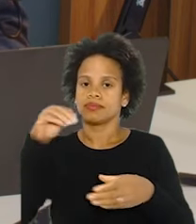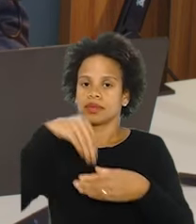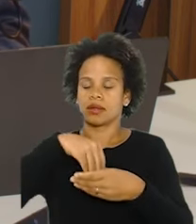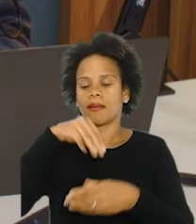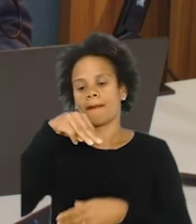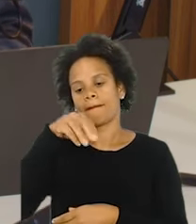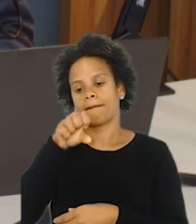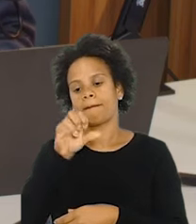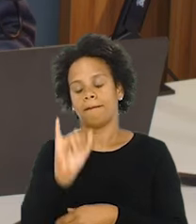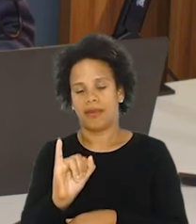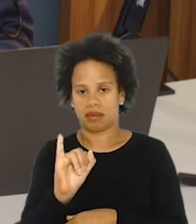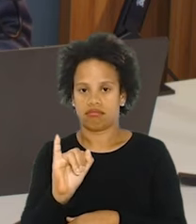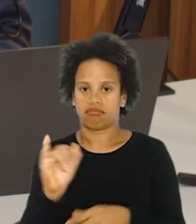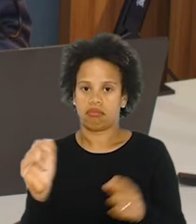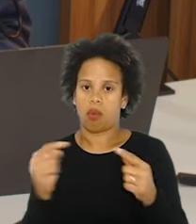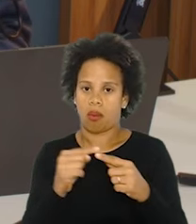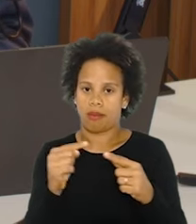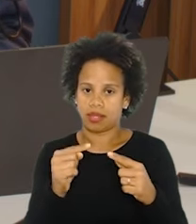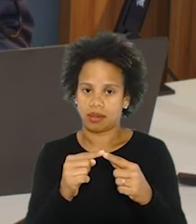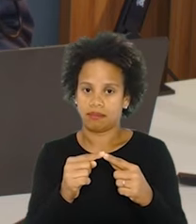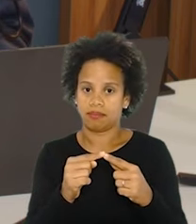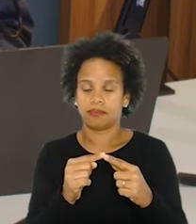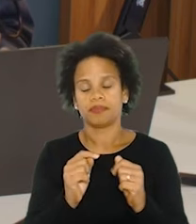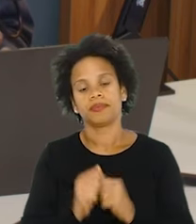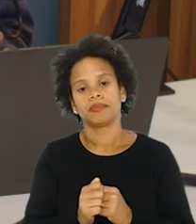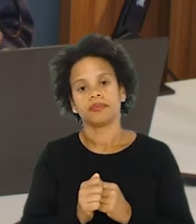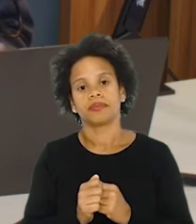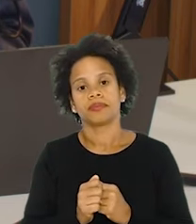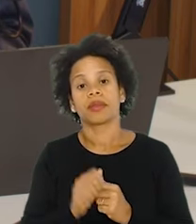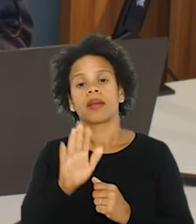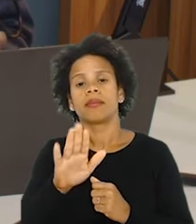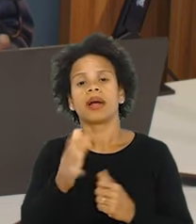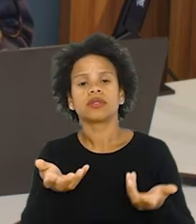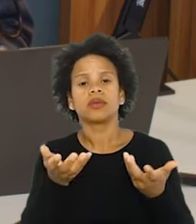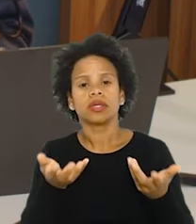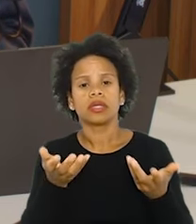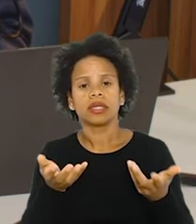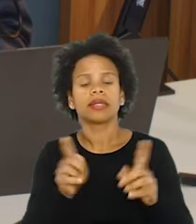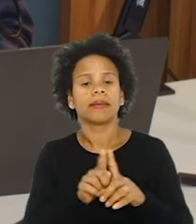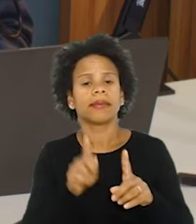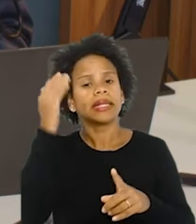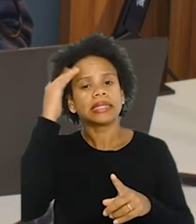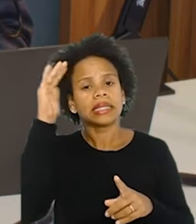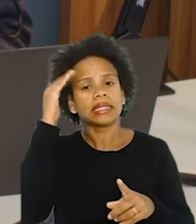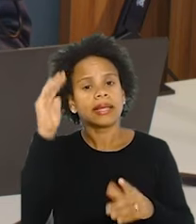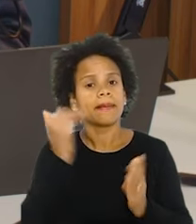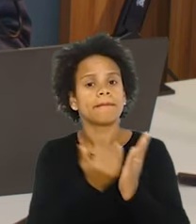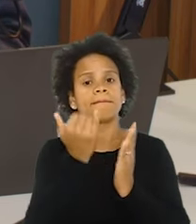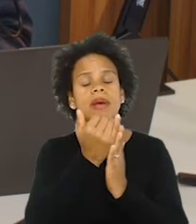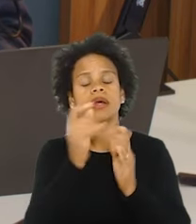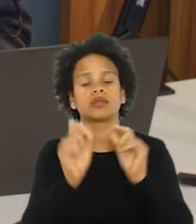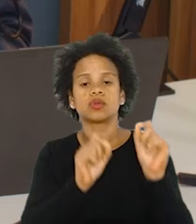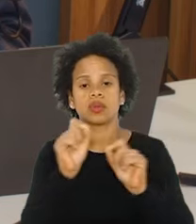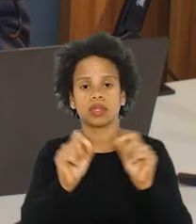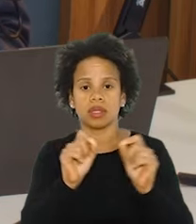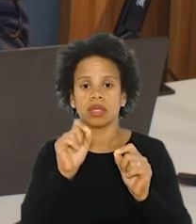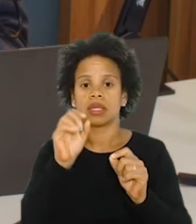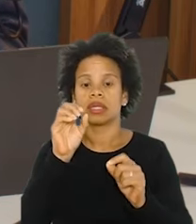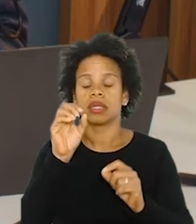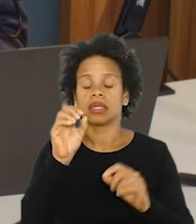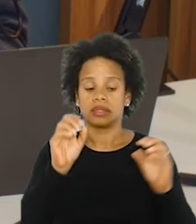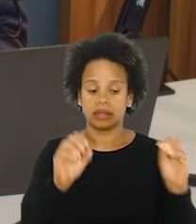mei né na condição de mei E aí eu eu queria só e eh entender um pouquinho mais porque assim Claro 0